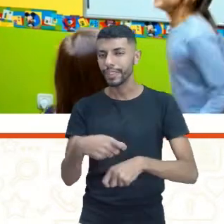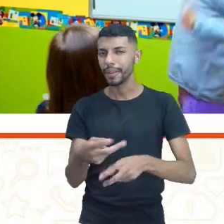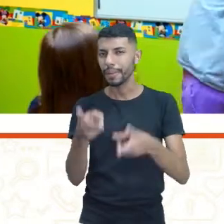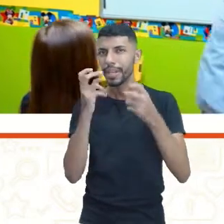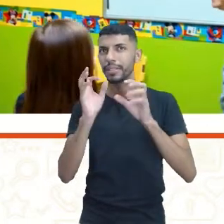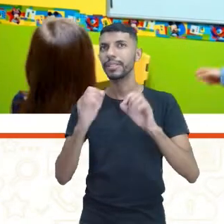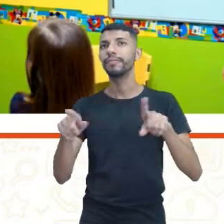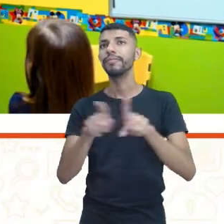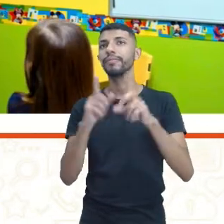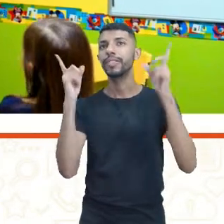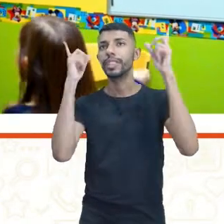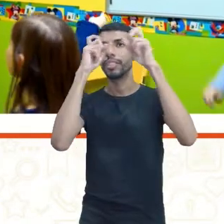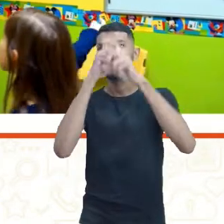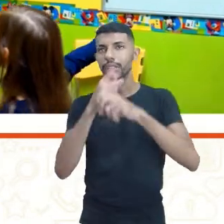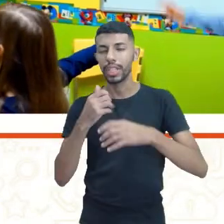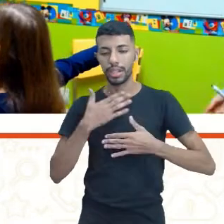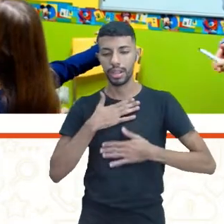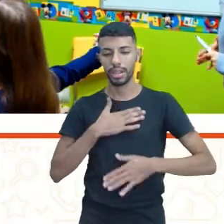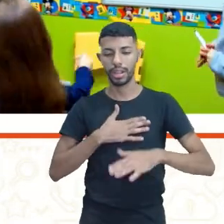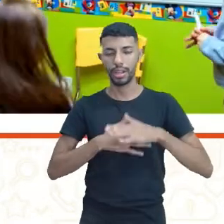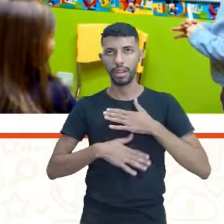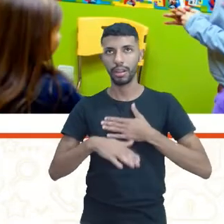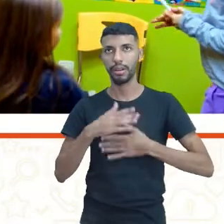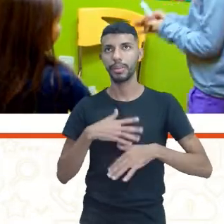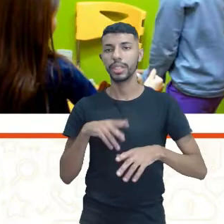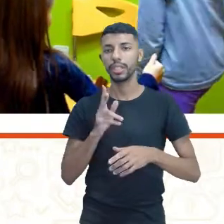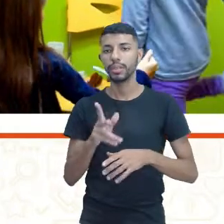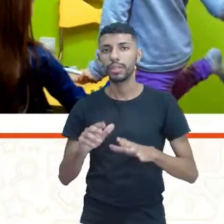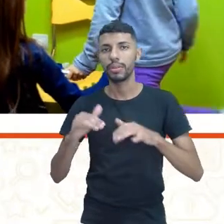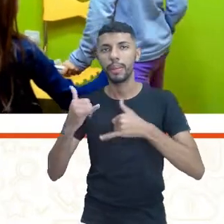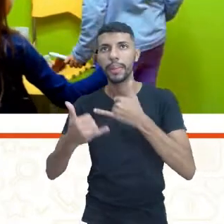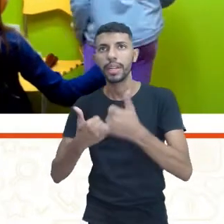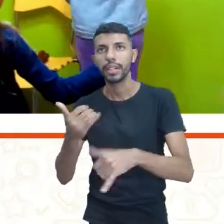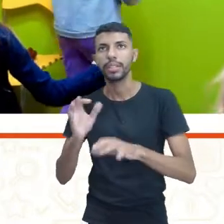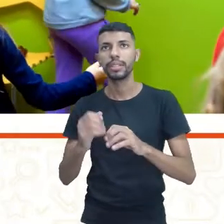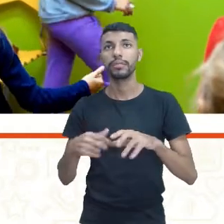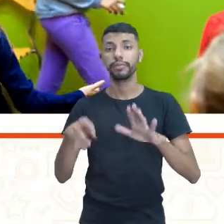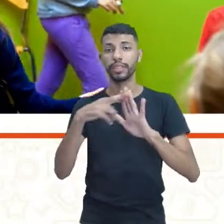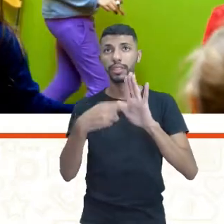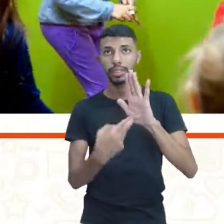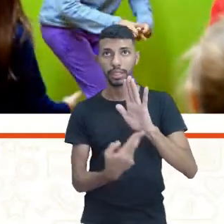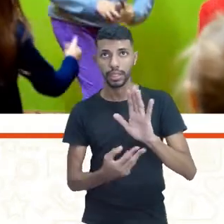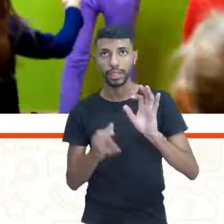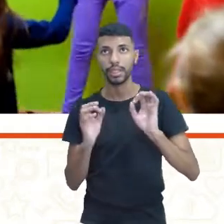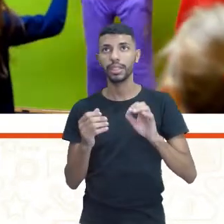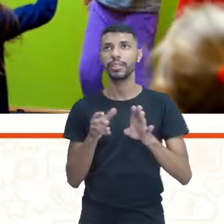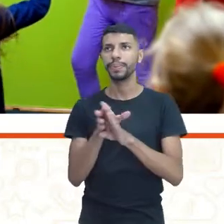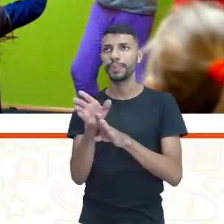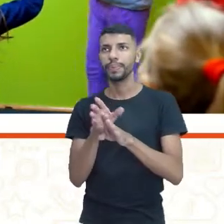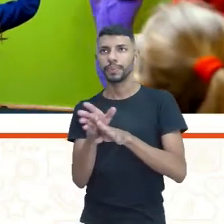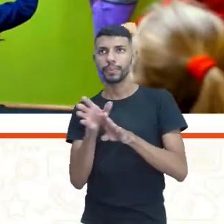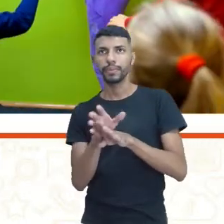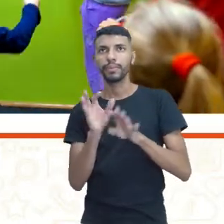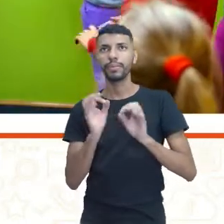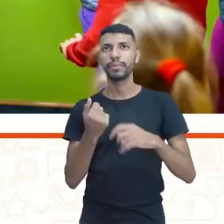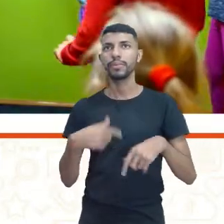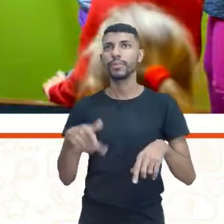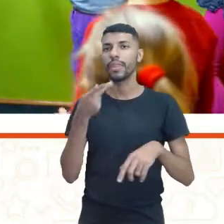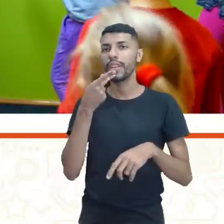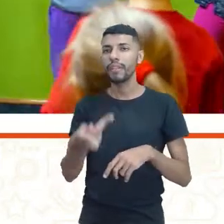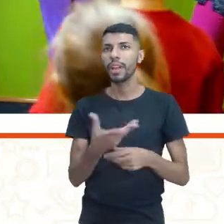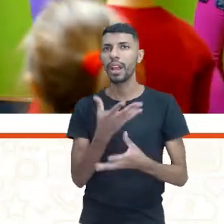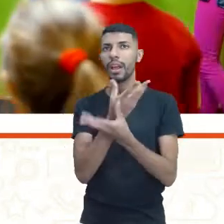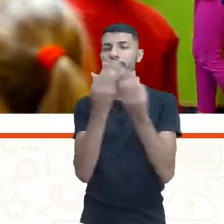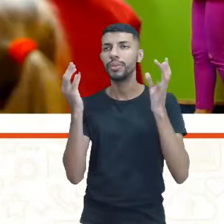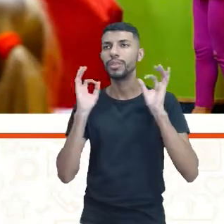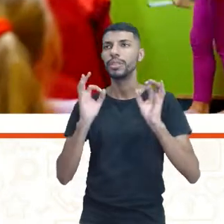de permanecer calmos, de permanecer brincando, seguindo regras e seguindo orientações, falam demais